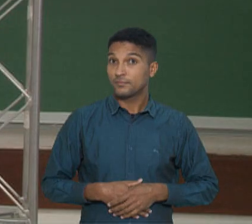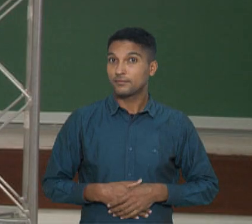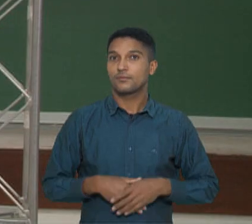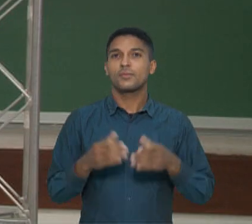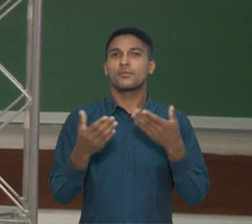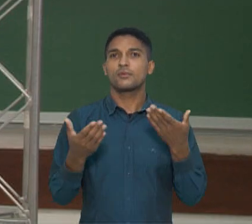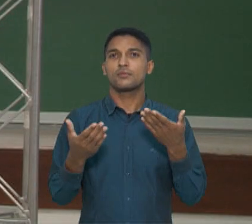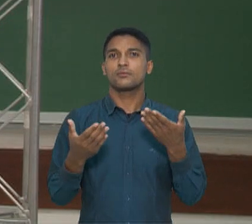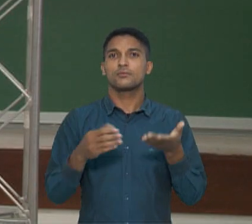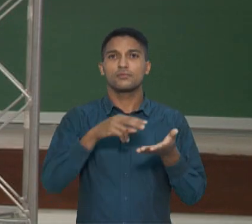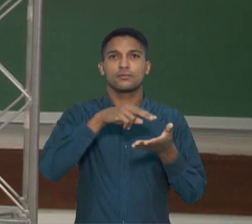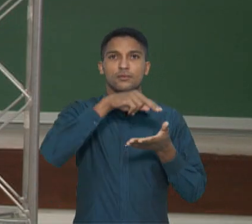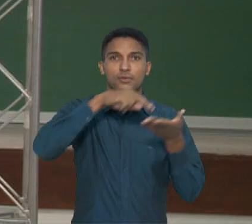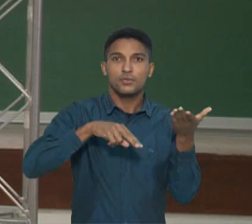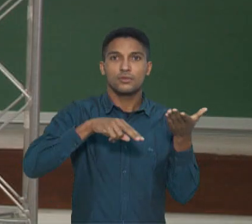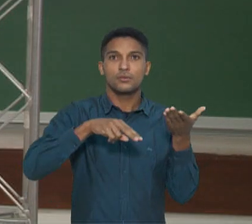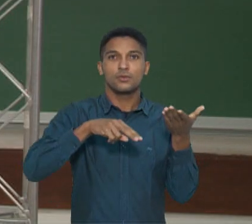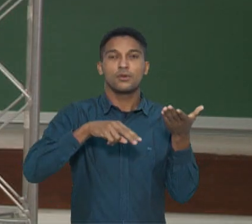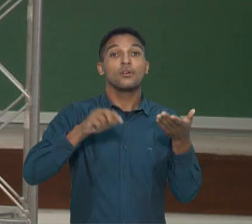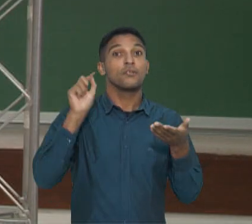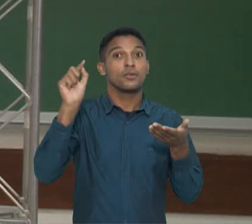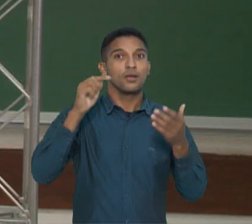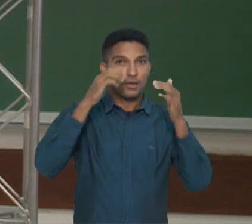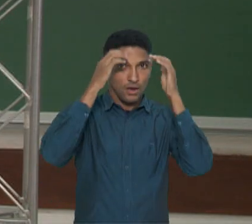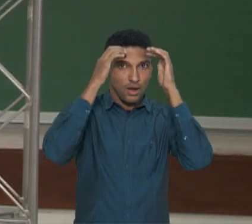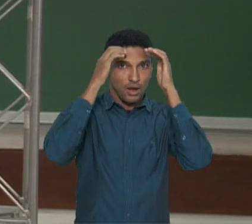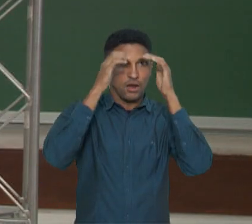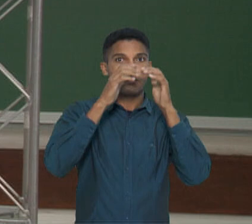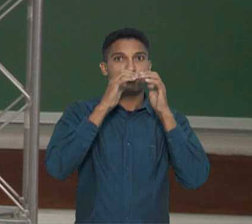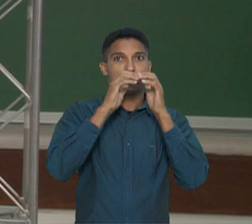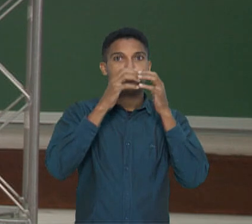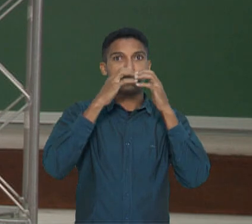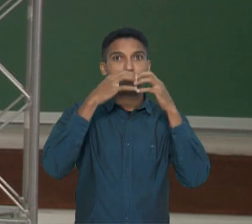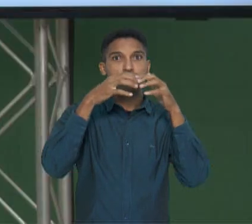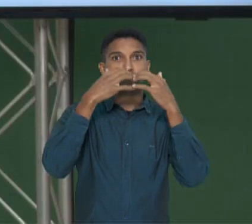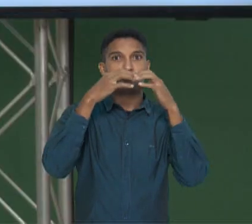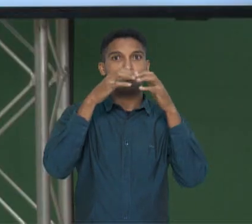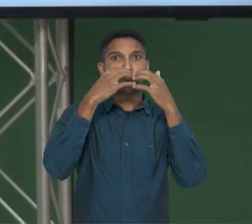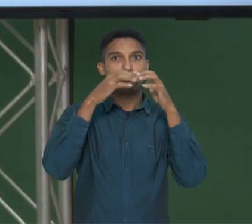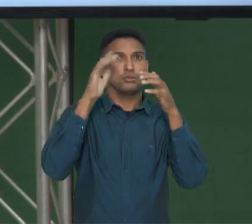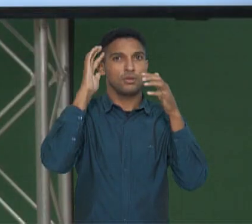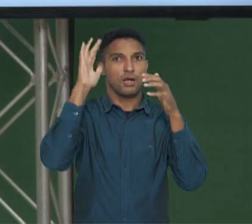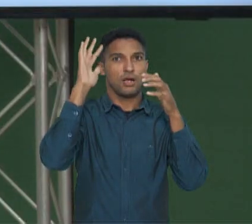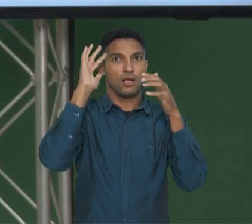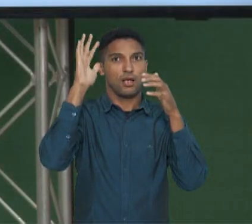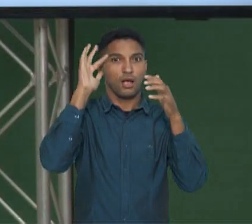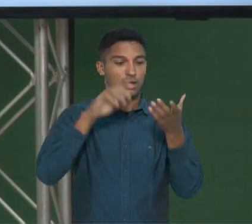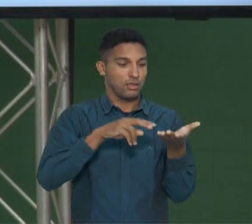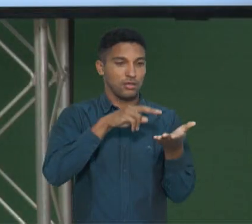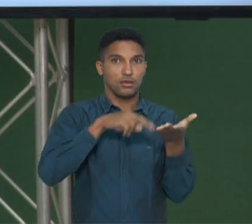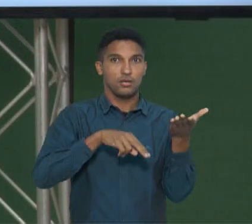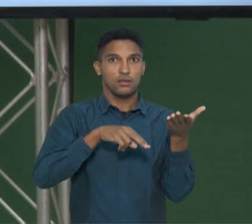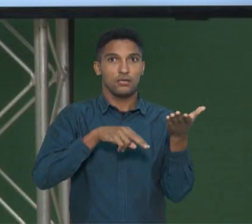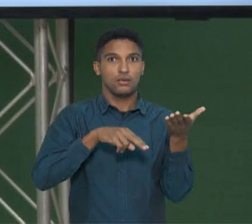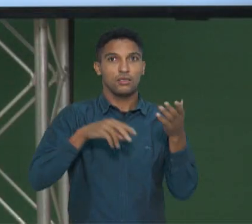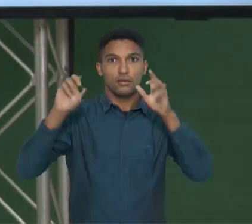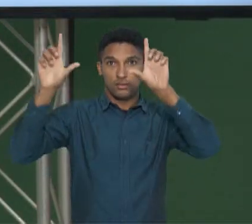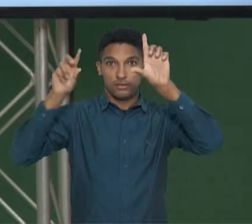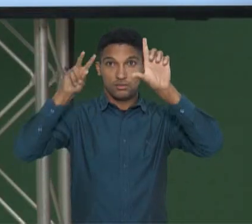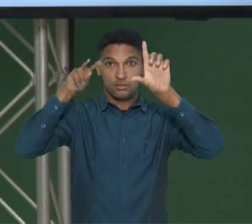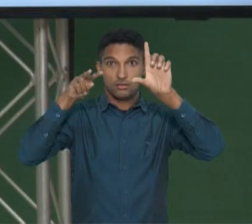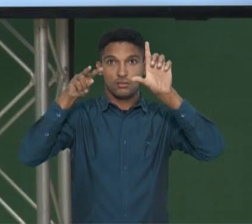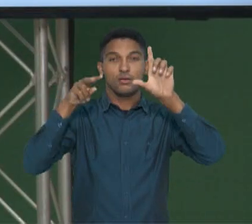Então, fazendo a leitura e a reflexão deste fragmento, se vocês observarem a correta é a letra